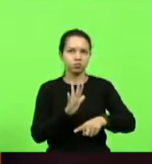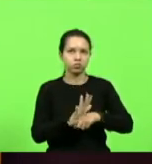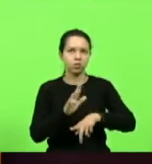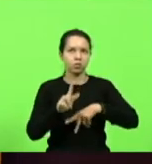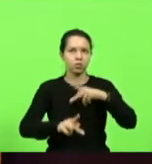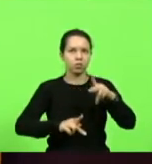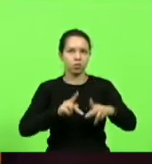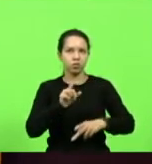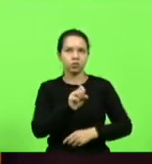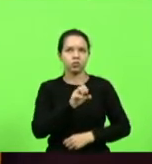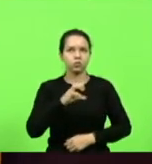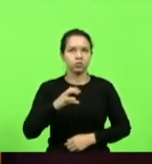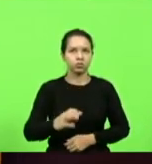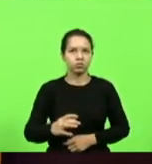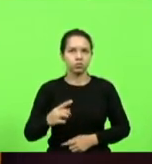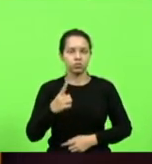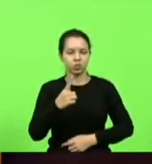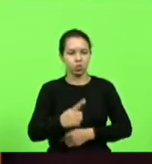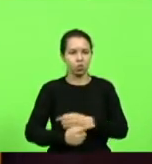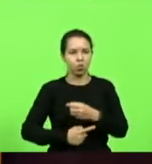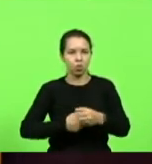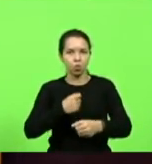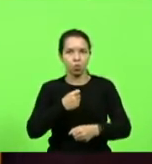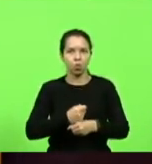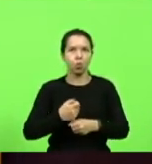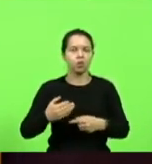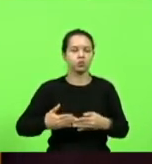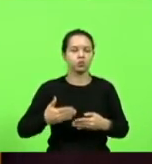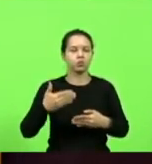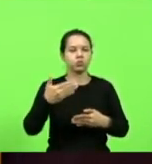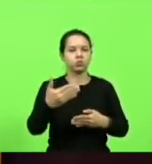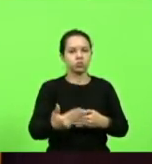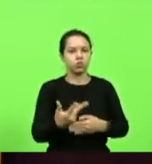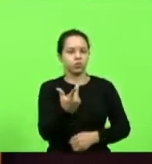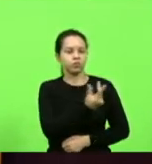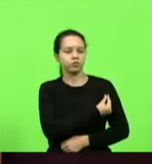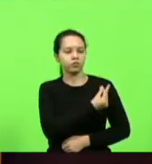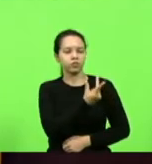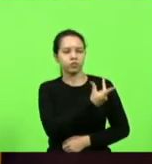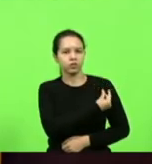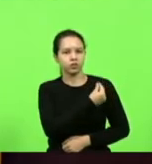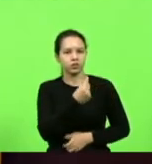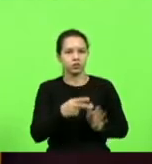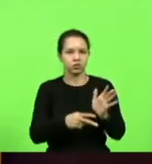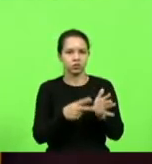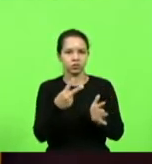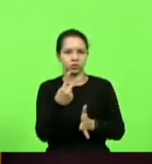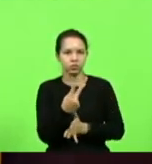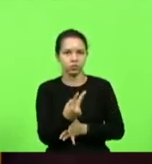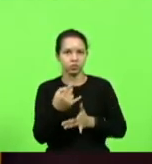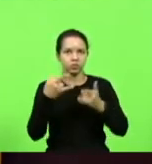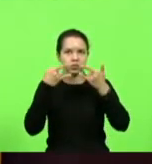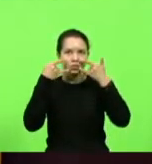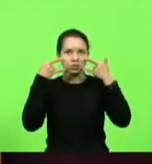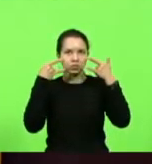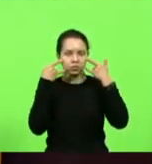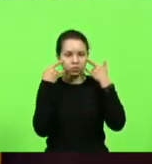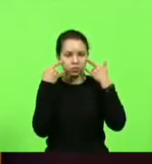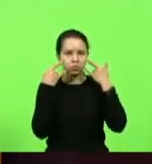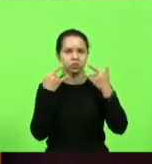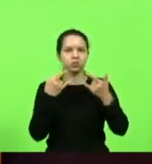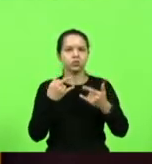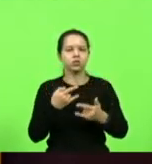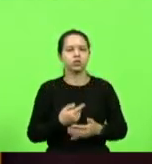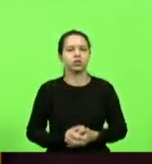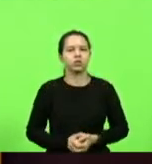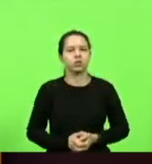catarinense. Depois de mais de um ano, depois de tomar duas vacinas e máscara, respeitando as normas, fiz